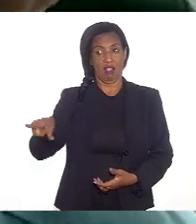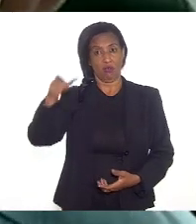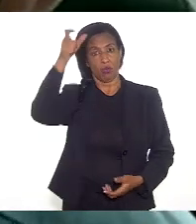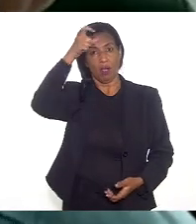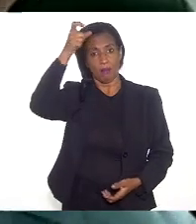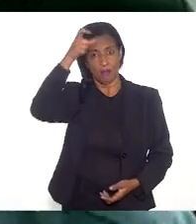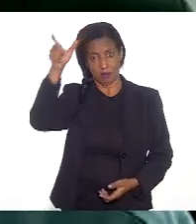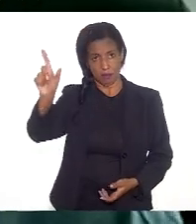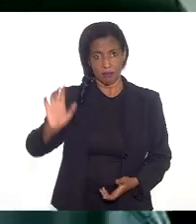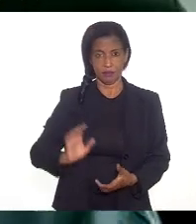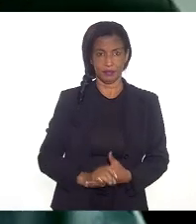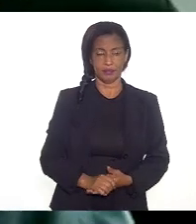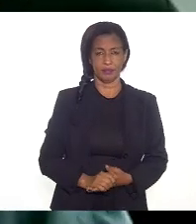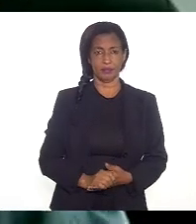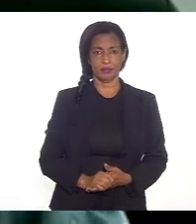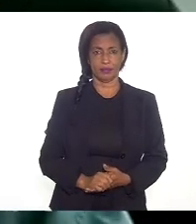trevas.